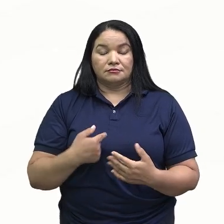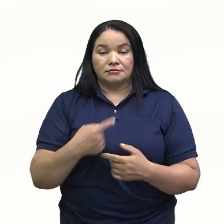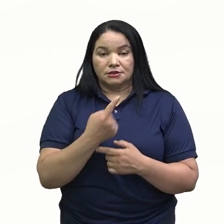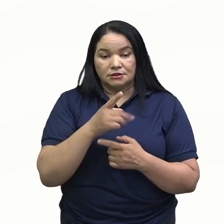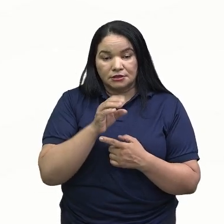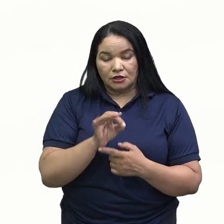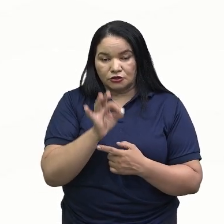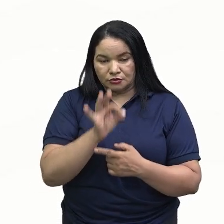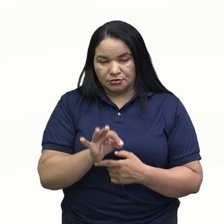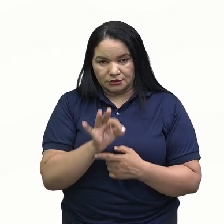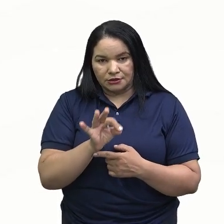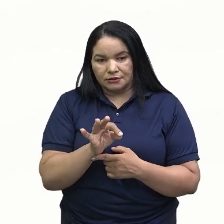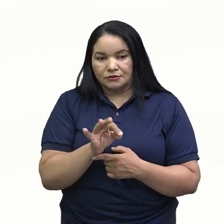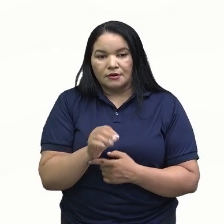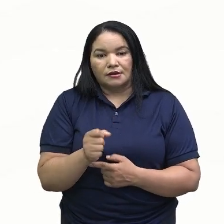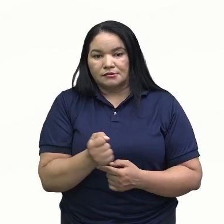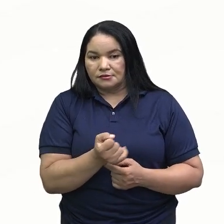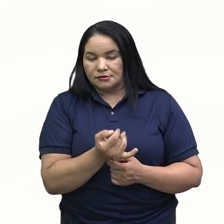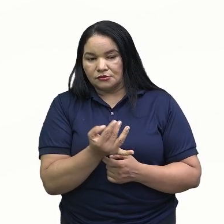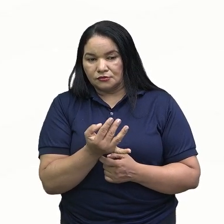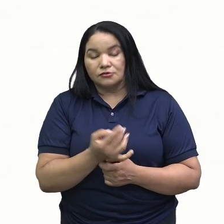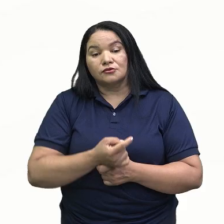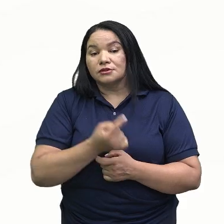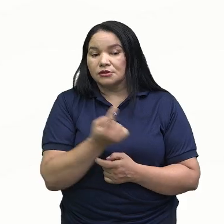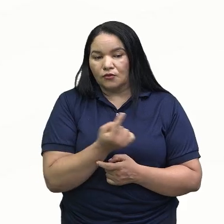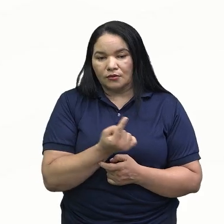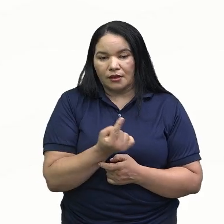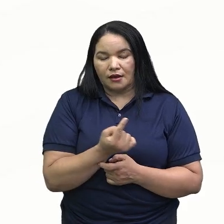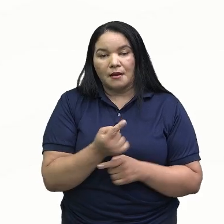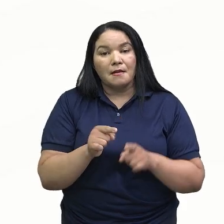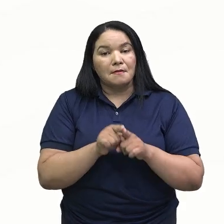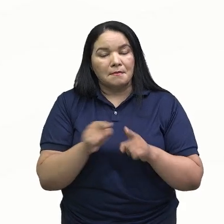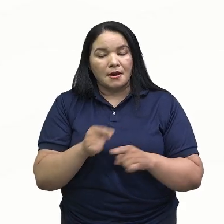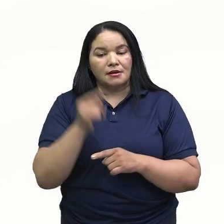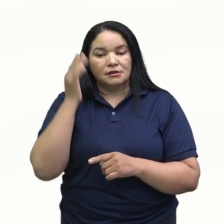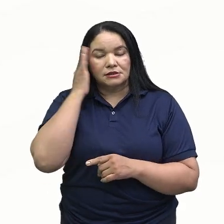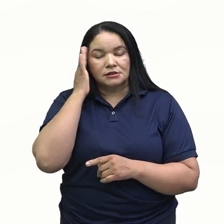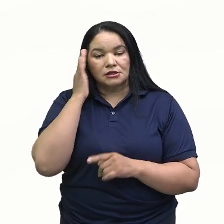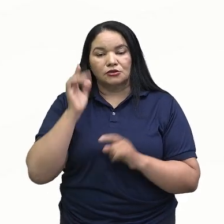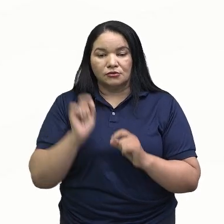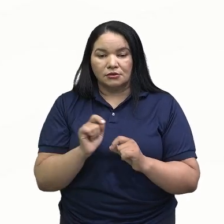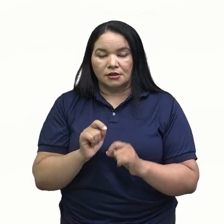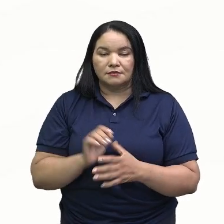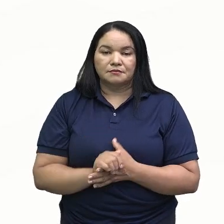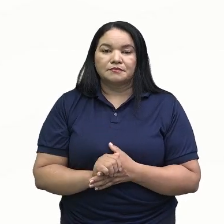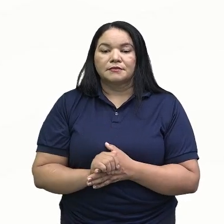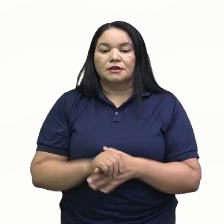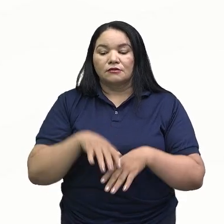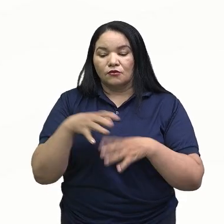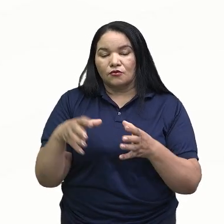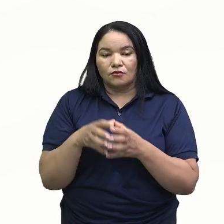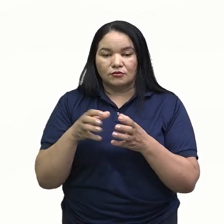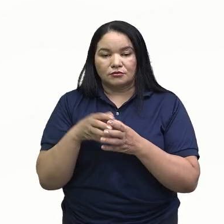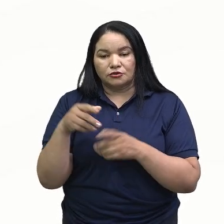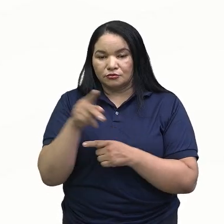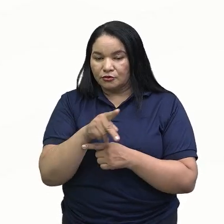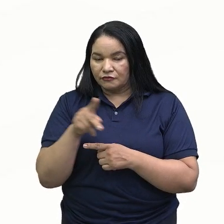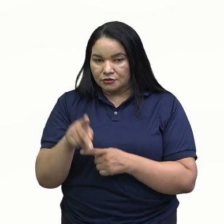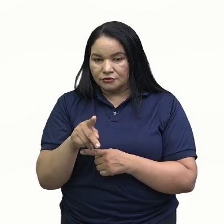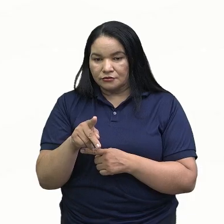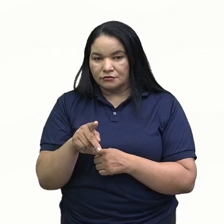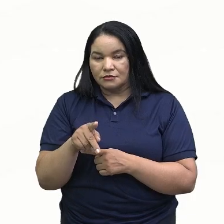estando no singular, mas eu sei que quem são esses 10%? Os professores, né? Então, os professores,